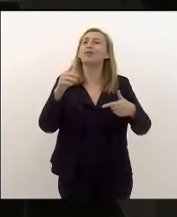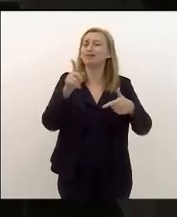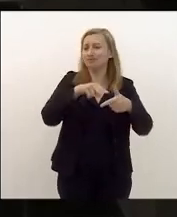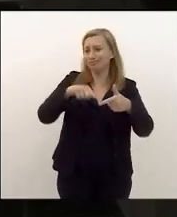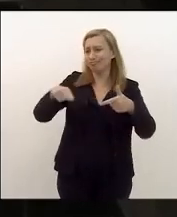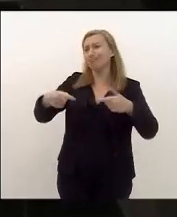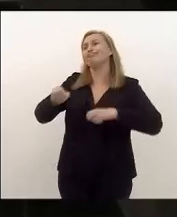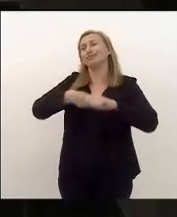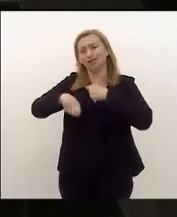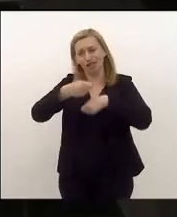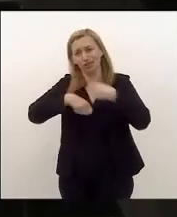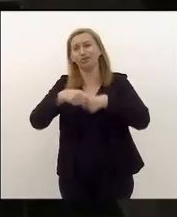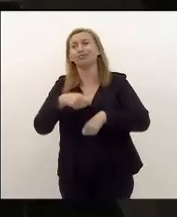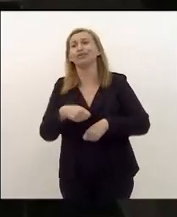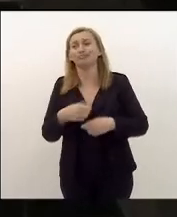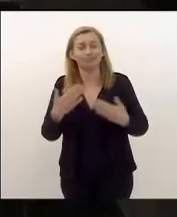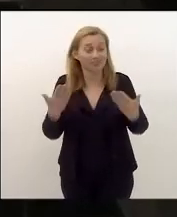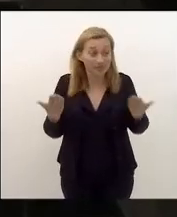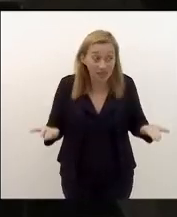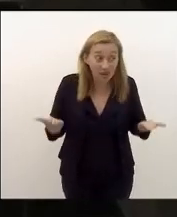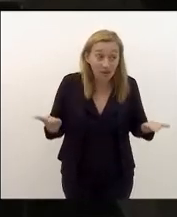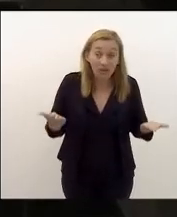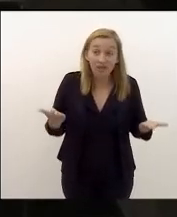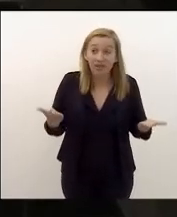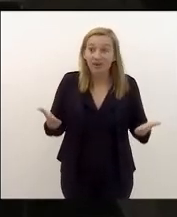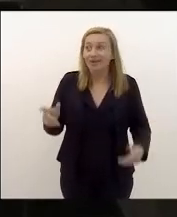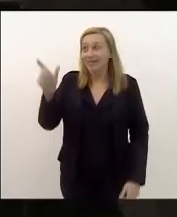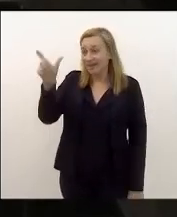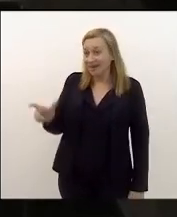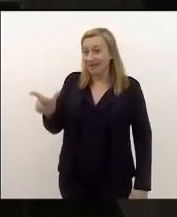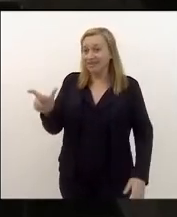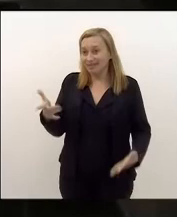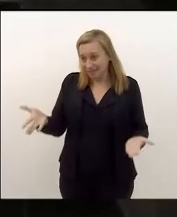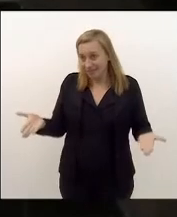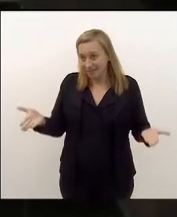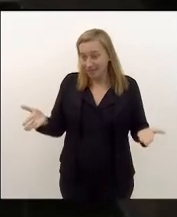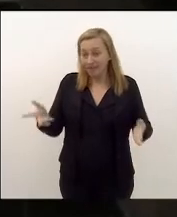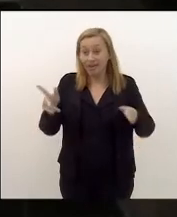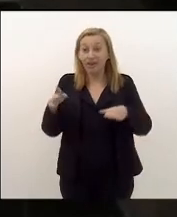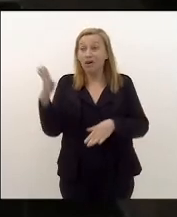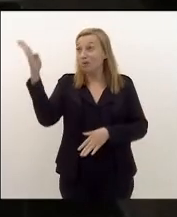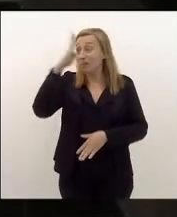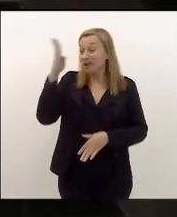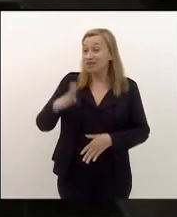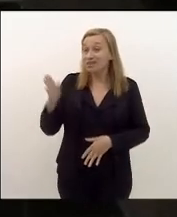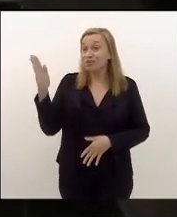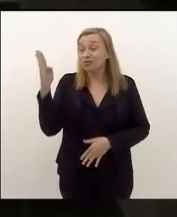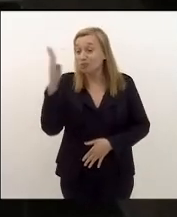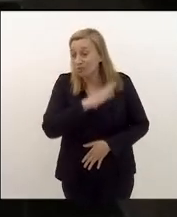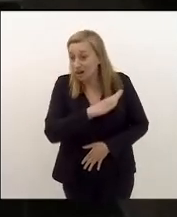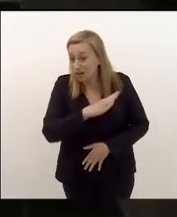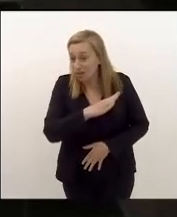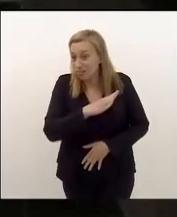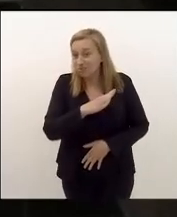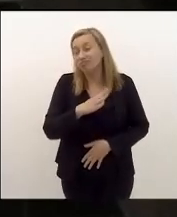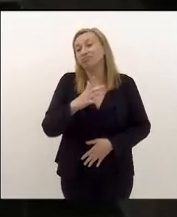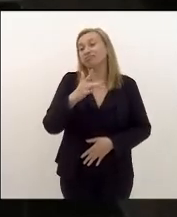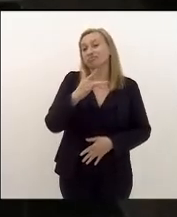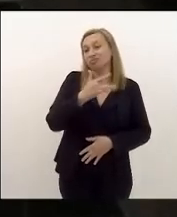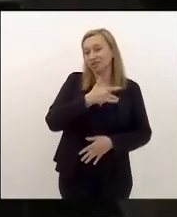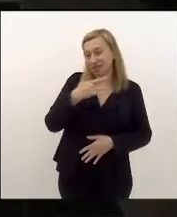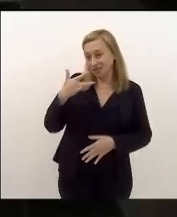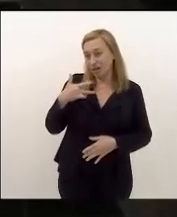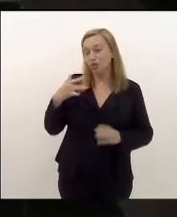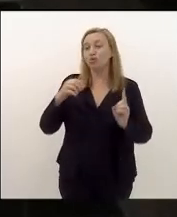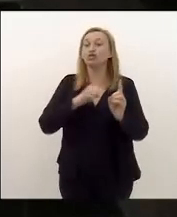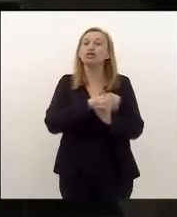de economia. Então, esse é o Brasil do mal-estar social e econômico, para não